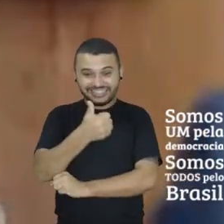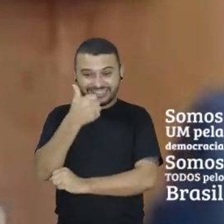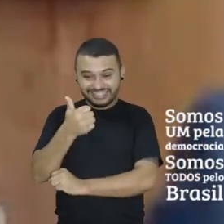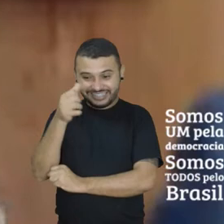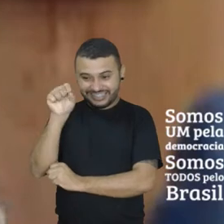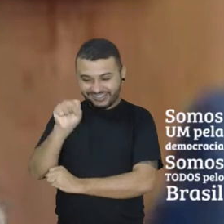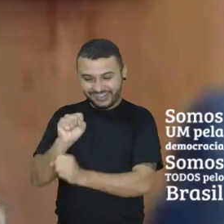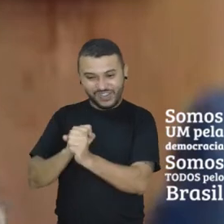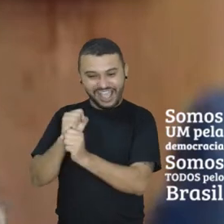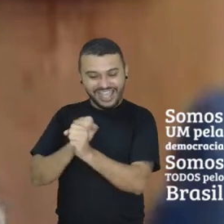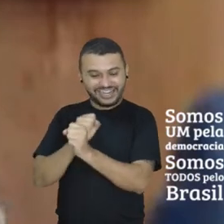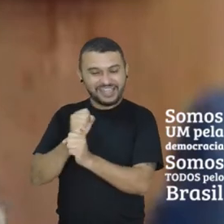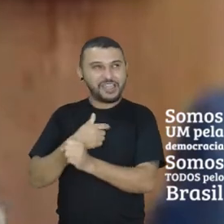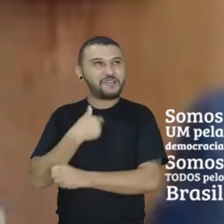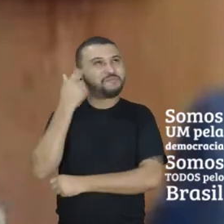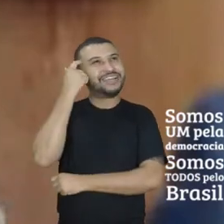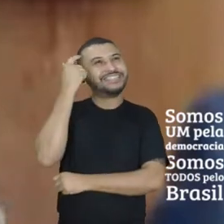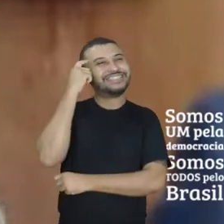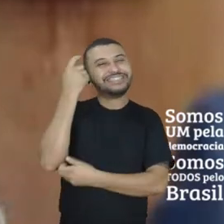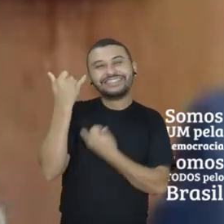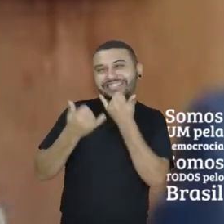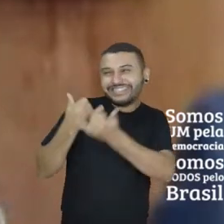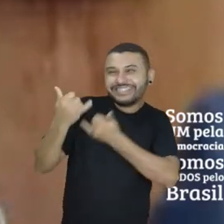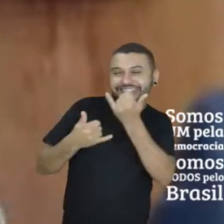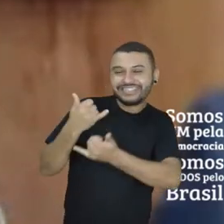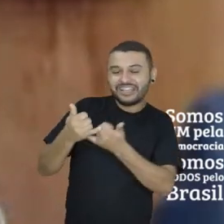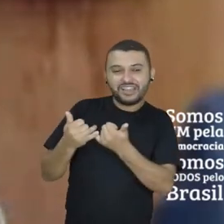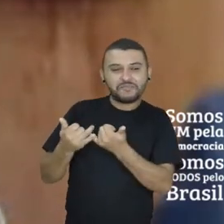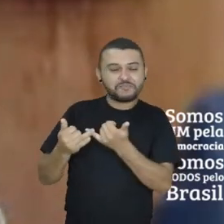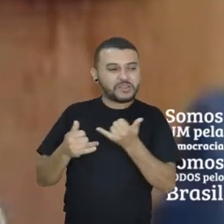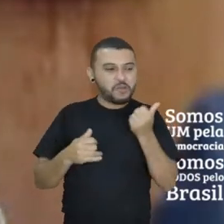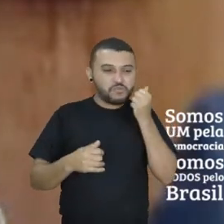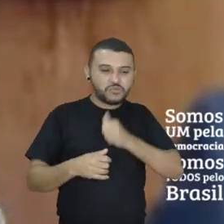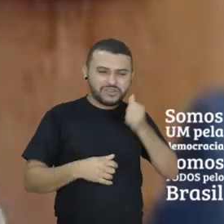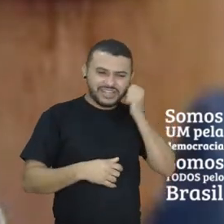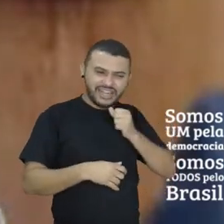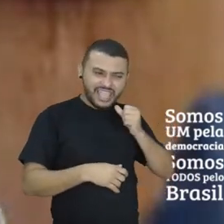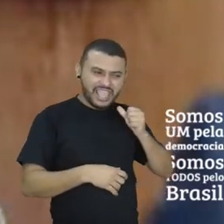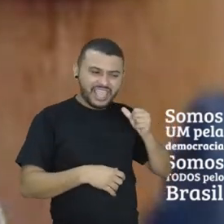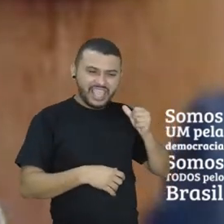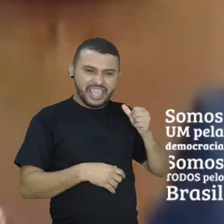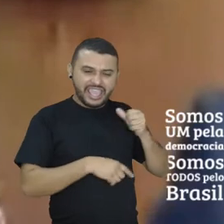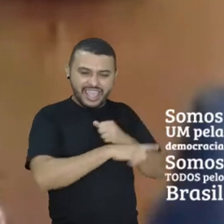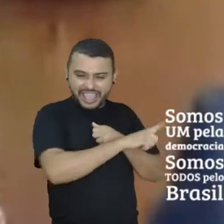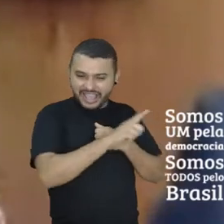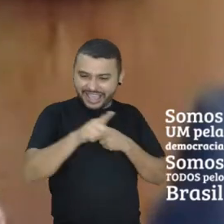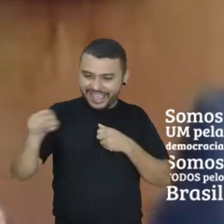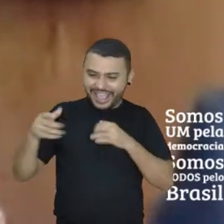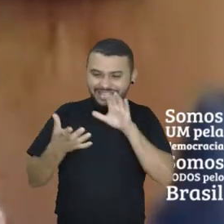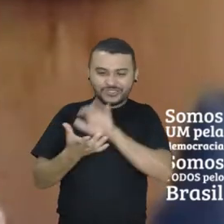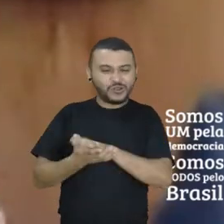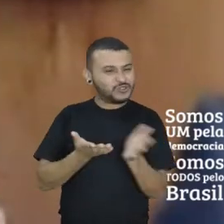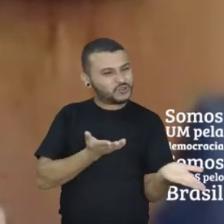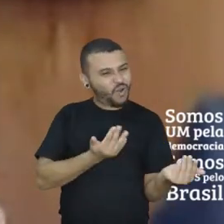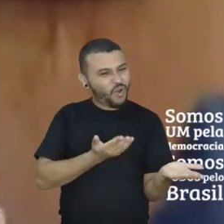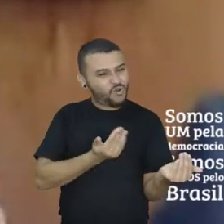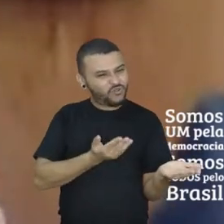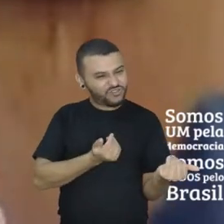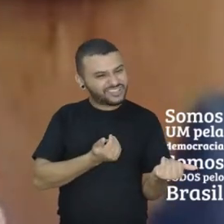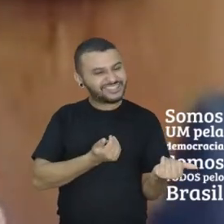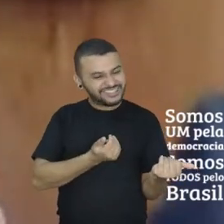Aí eu brinquei para não... Falei, olha, que as mulheres casaram novinhas, né?